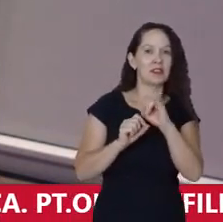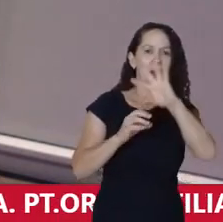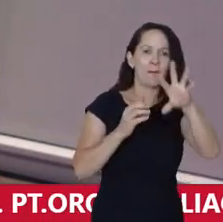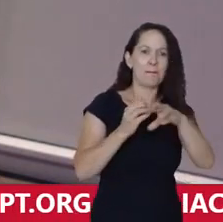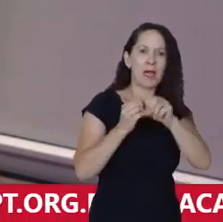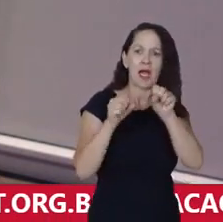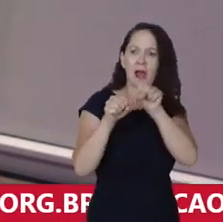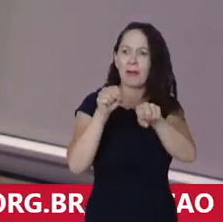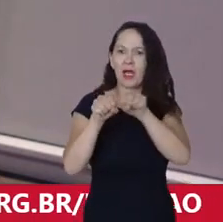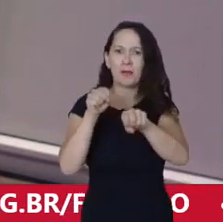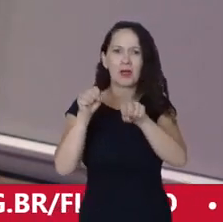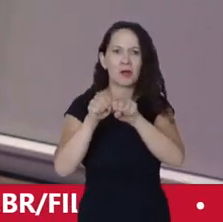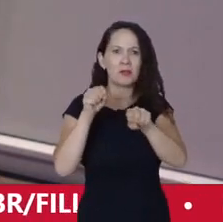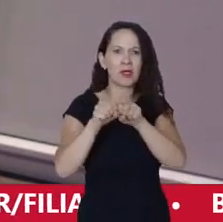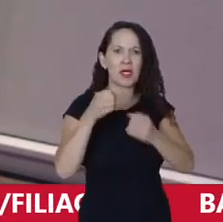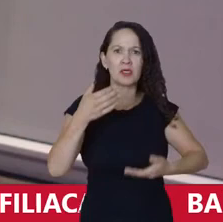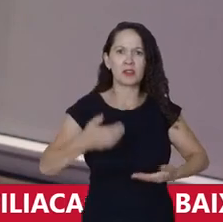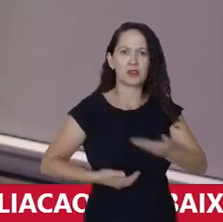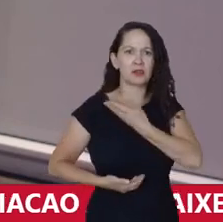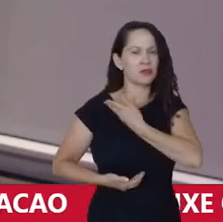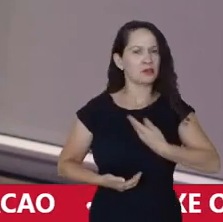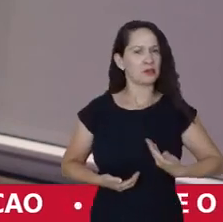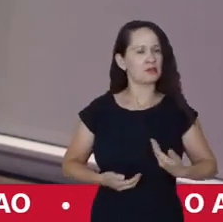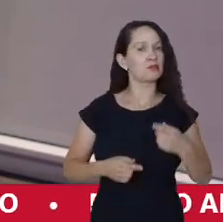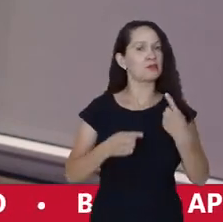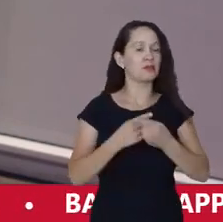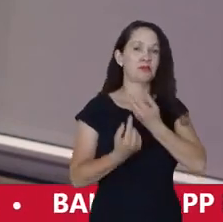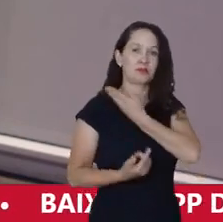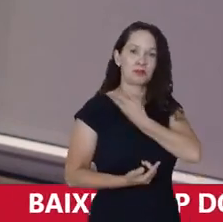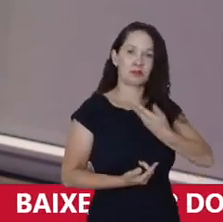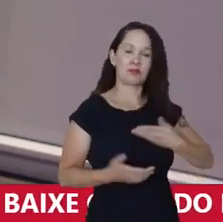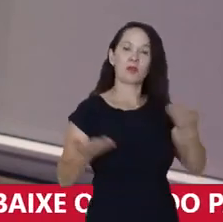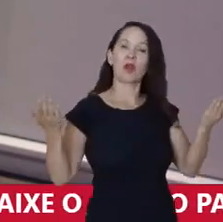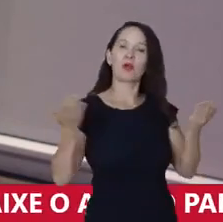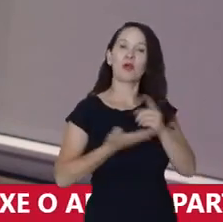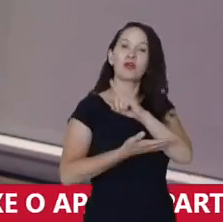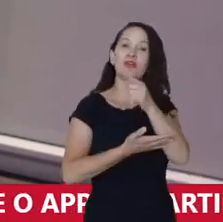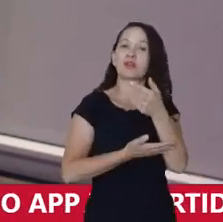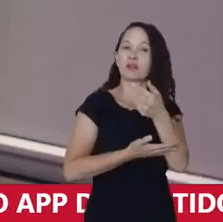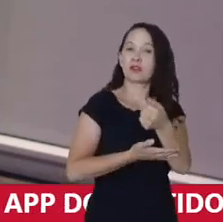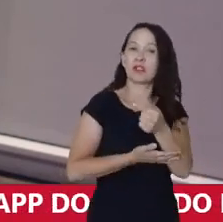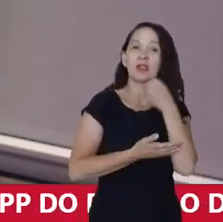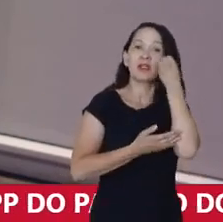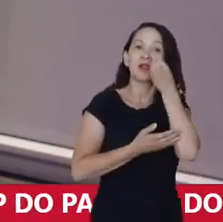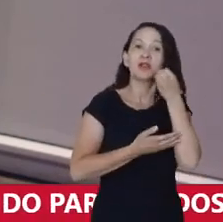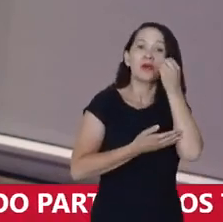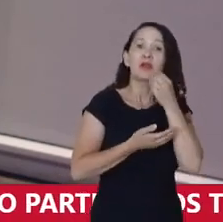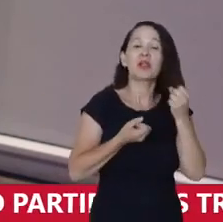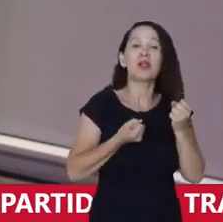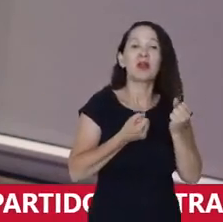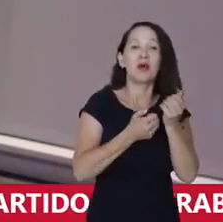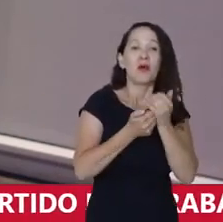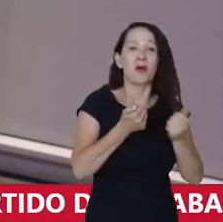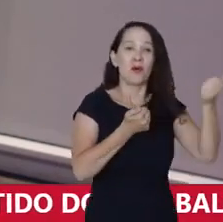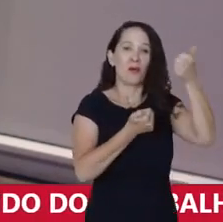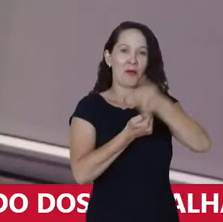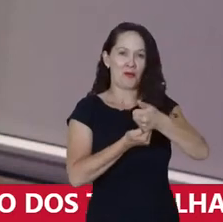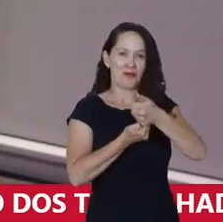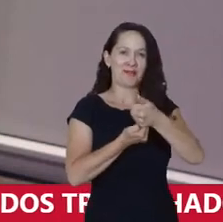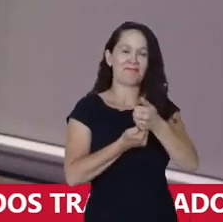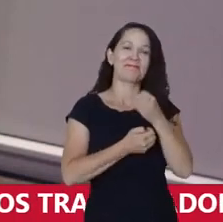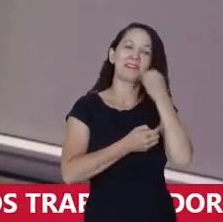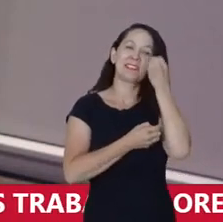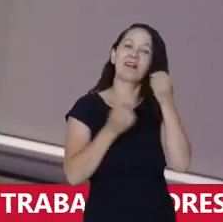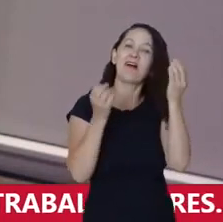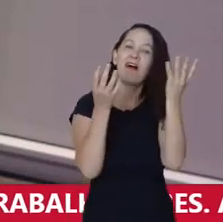esse desmonte da prestação de serviço público. Porque é um governo que agora, no dia 7, tentou um golpe no Brasil. Tentou